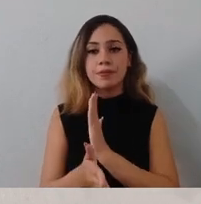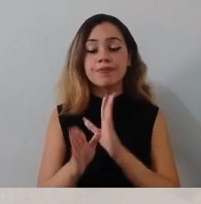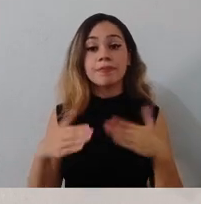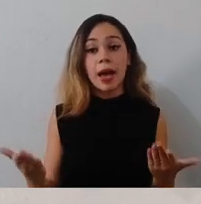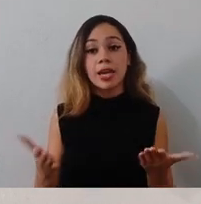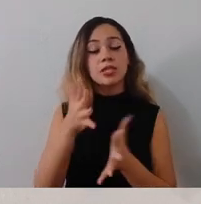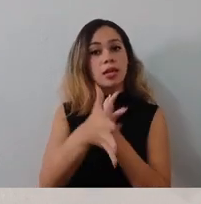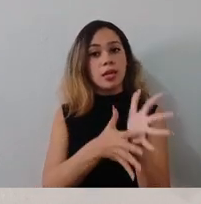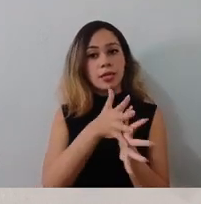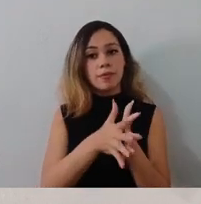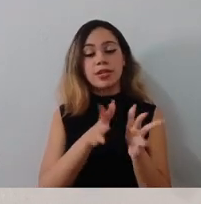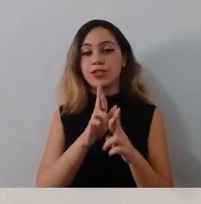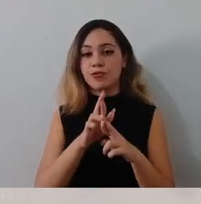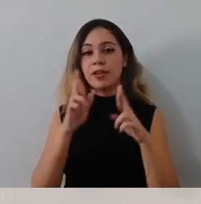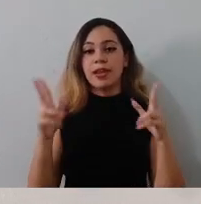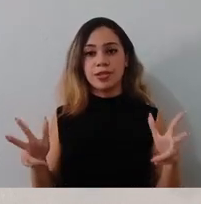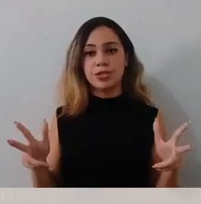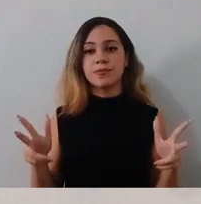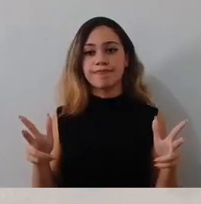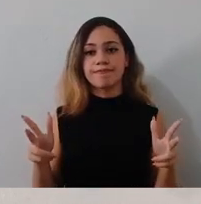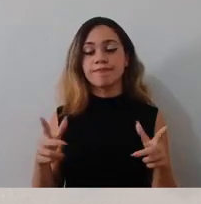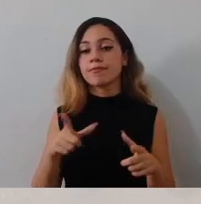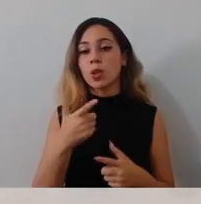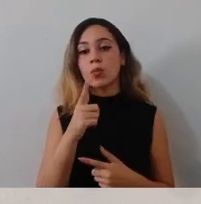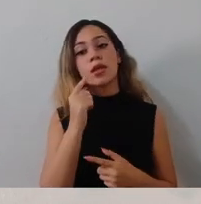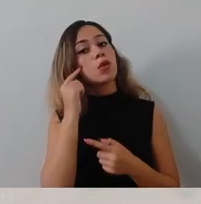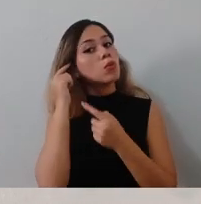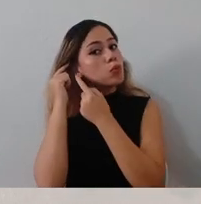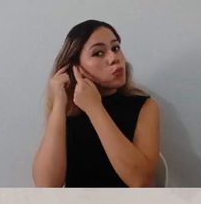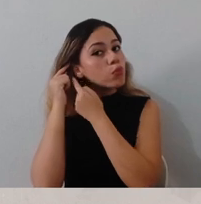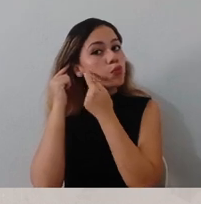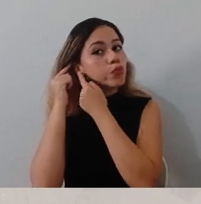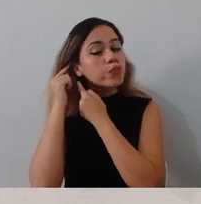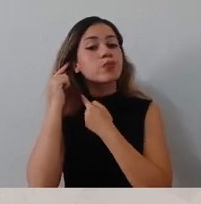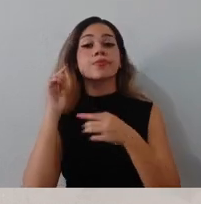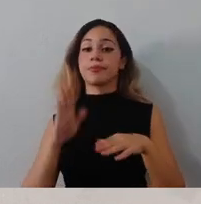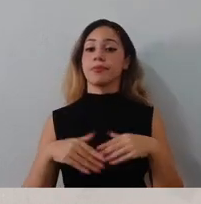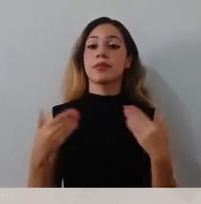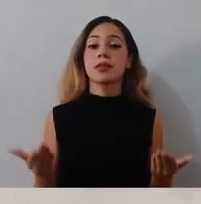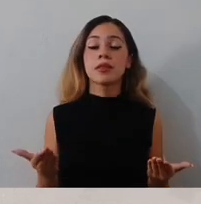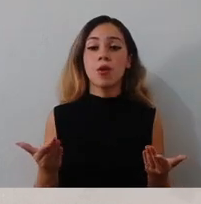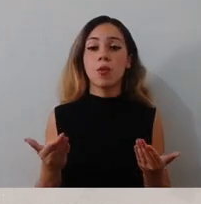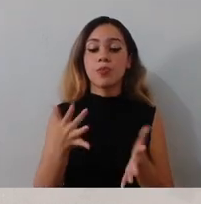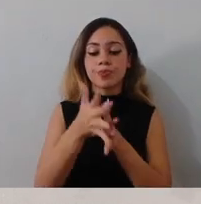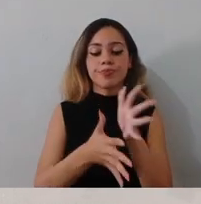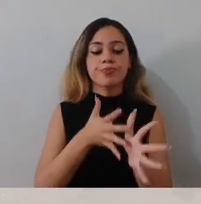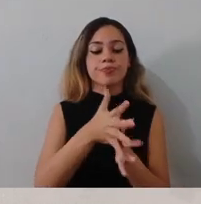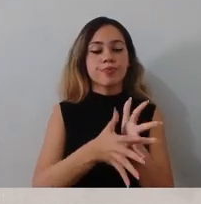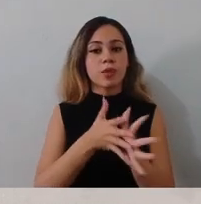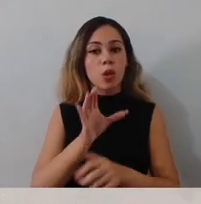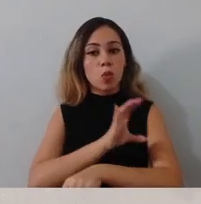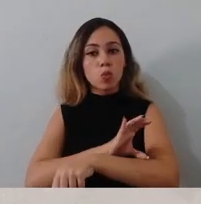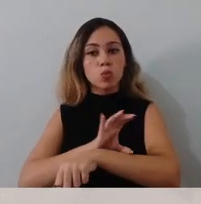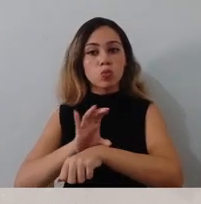objetivo. Na língua de sinais, nós não temos o conduto auditivo. Então, como a língua